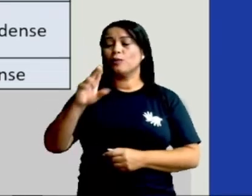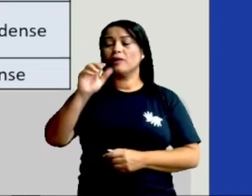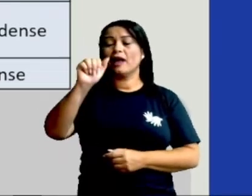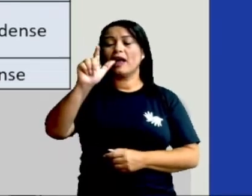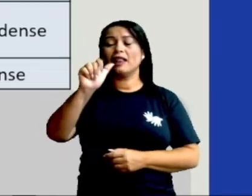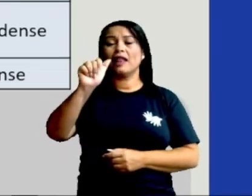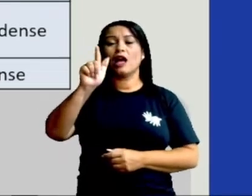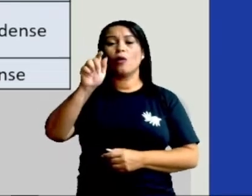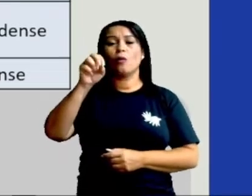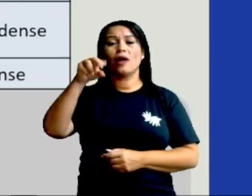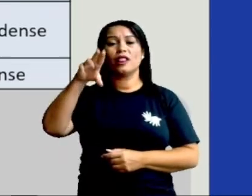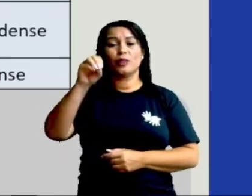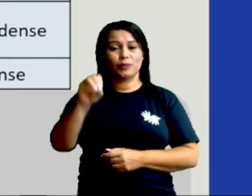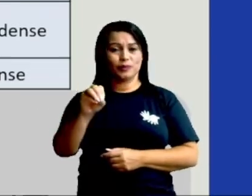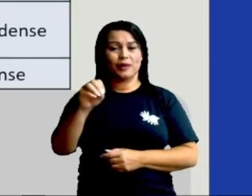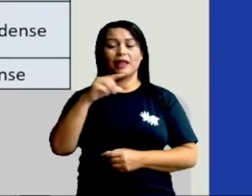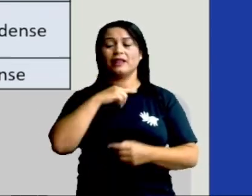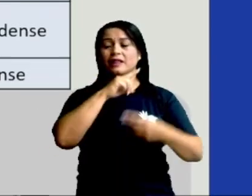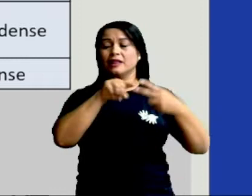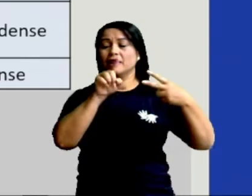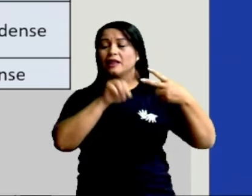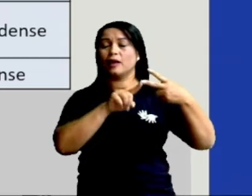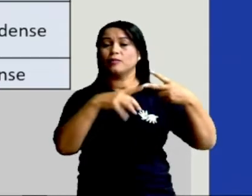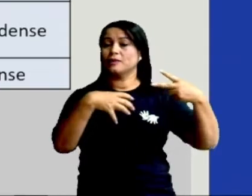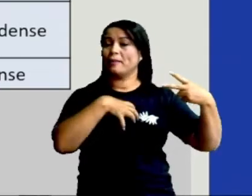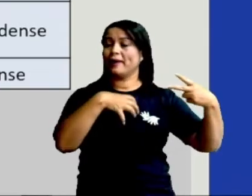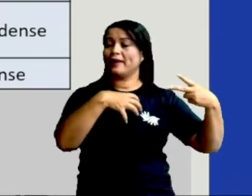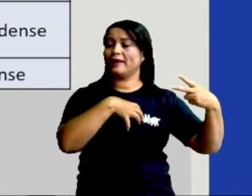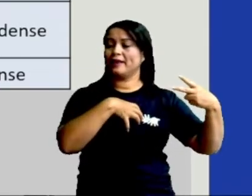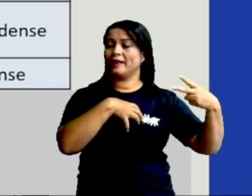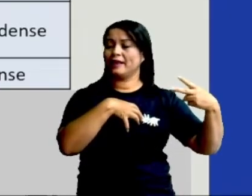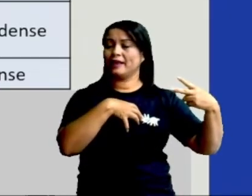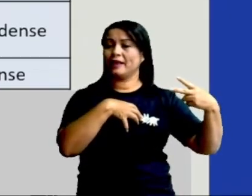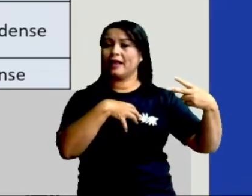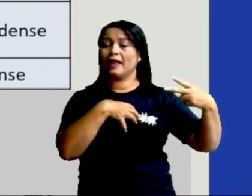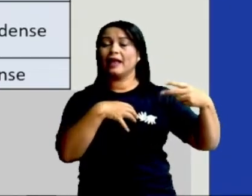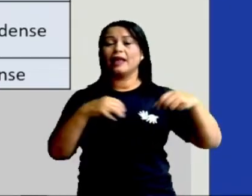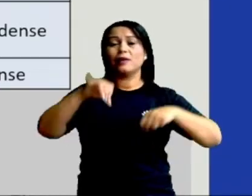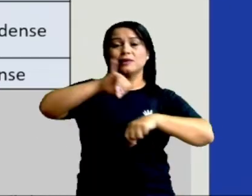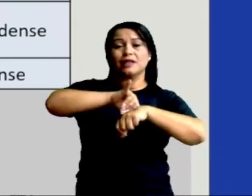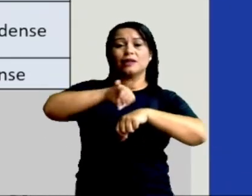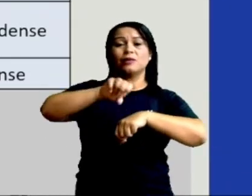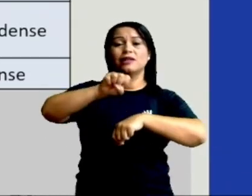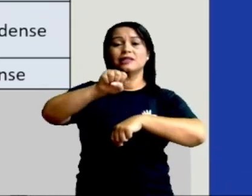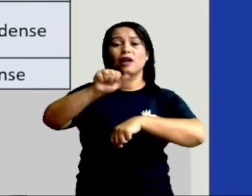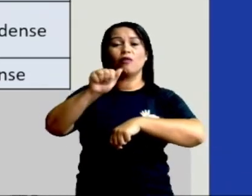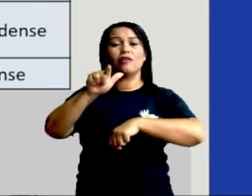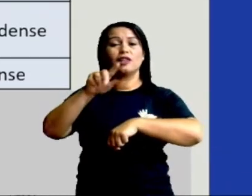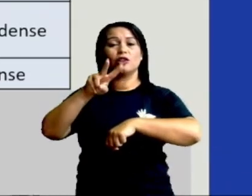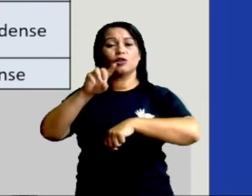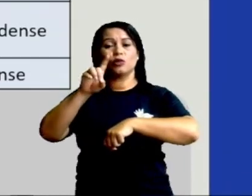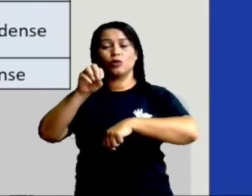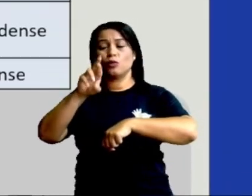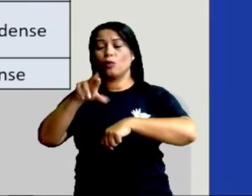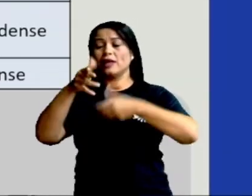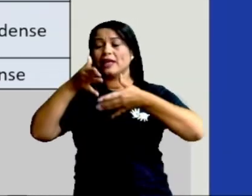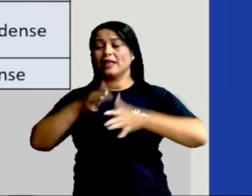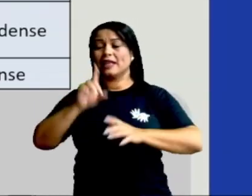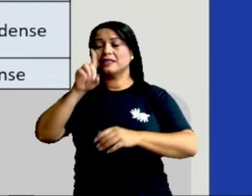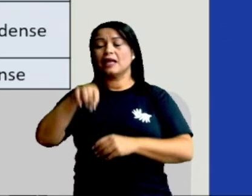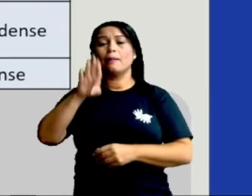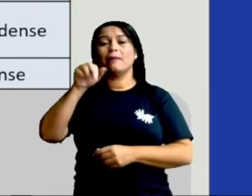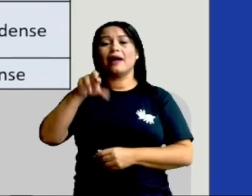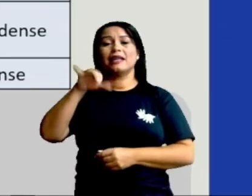chamado de alagoano temos o estado da Bahia que a sua capital é Salvador em quem